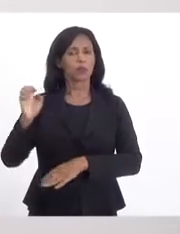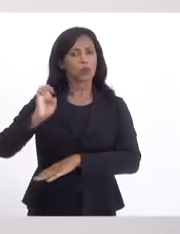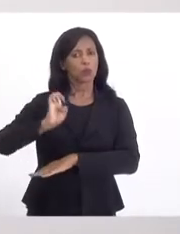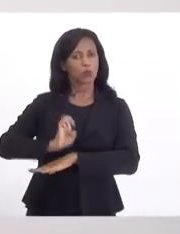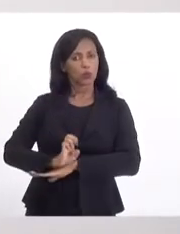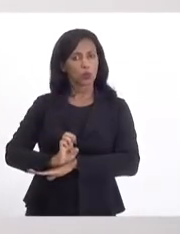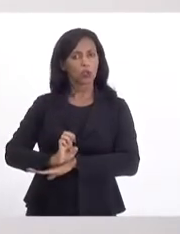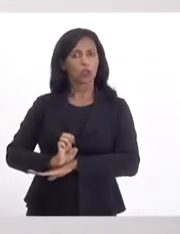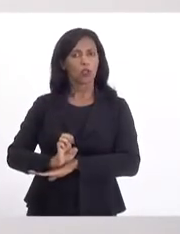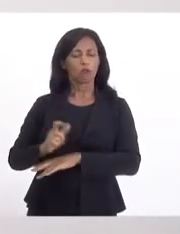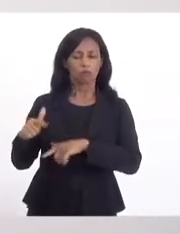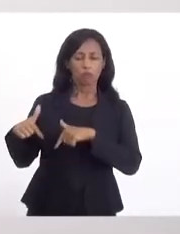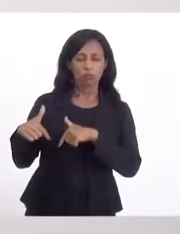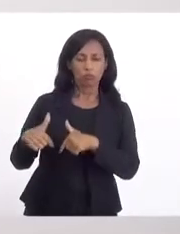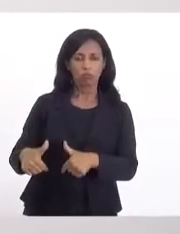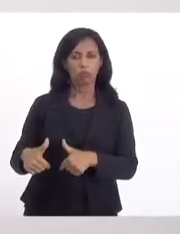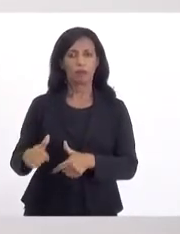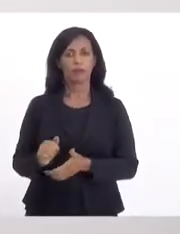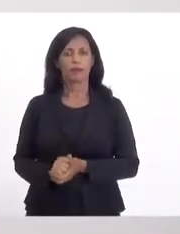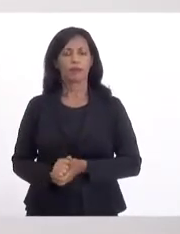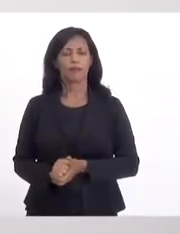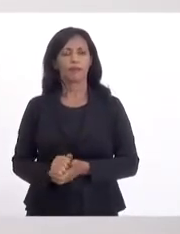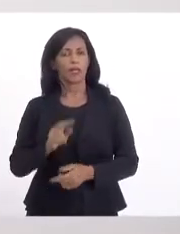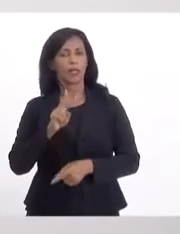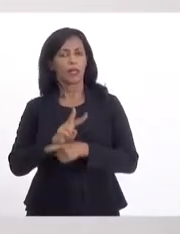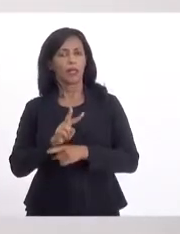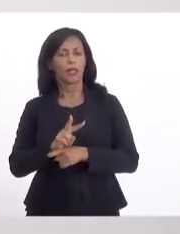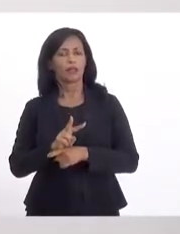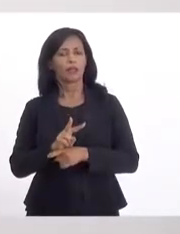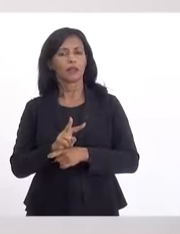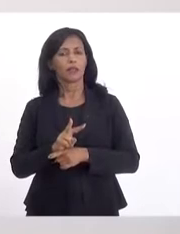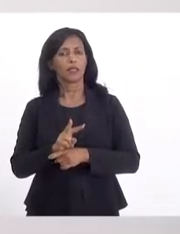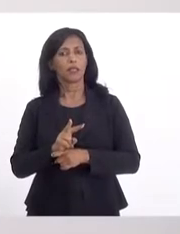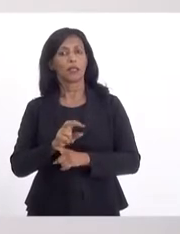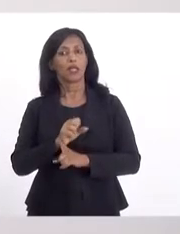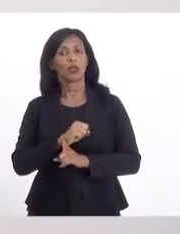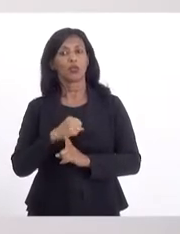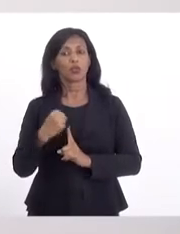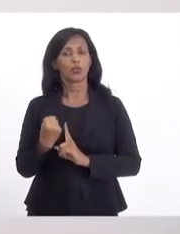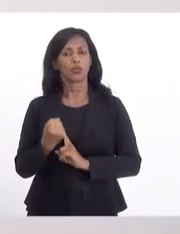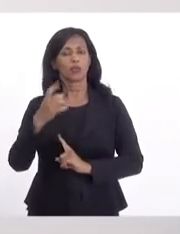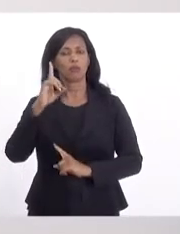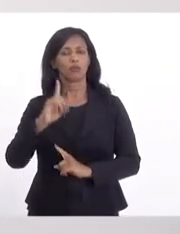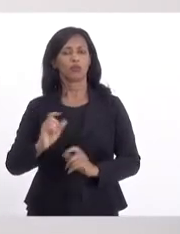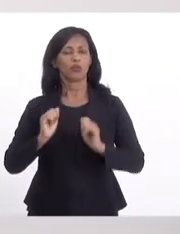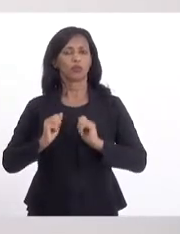Estado atuante na assistência social e nos direitos humanos? Então,